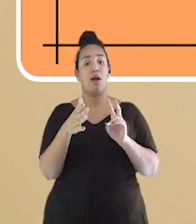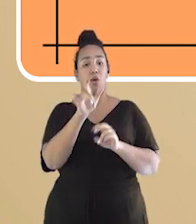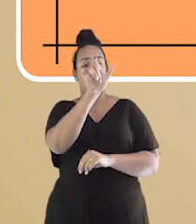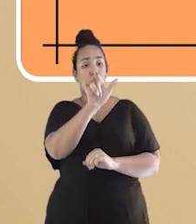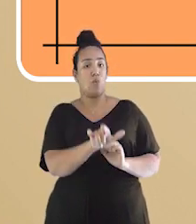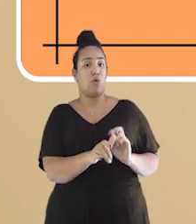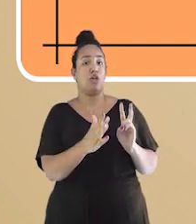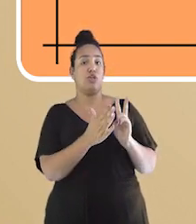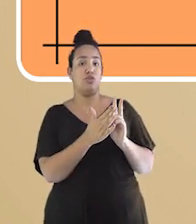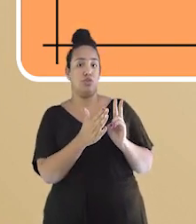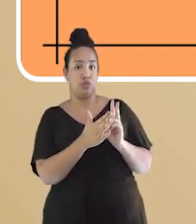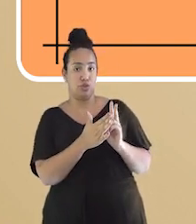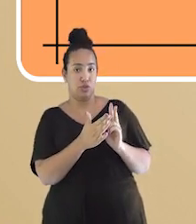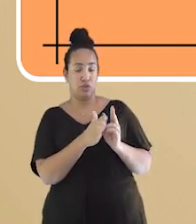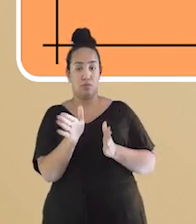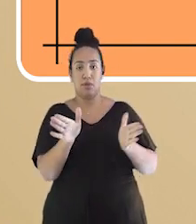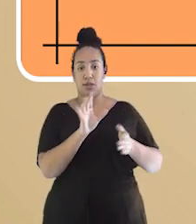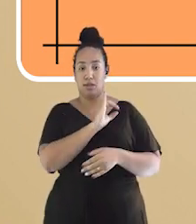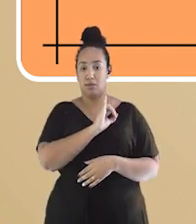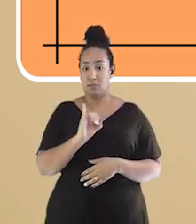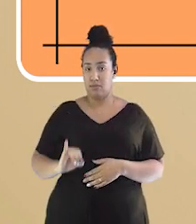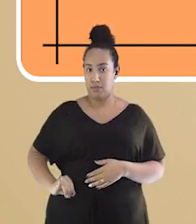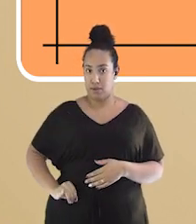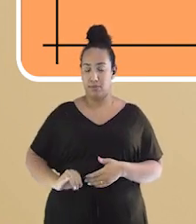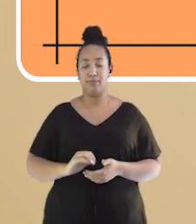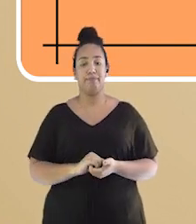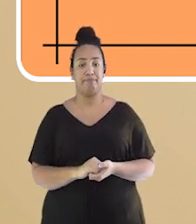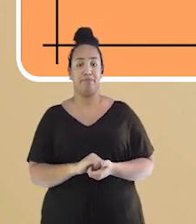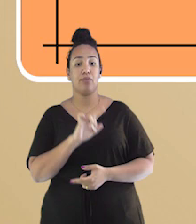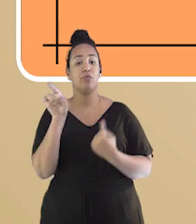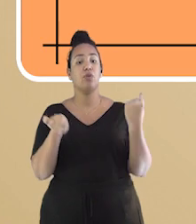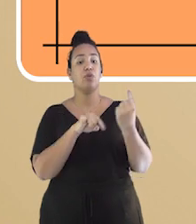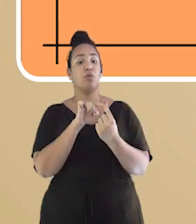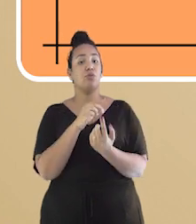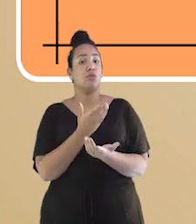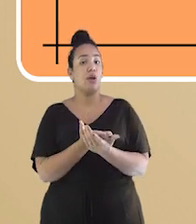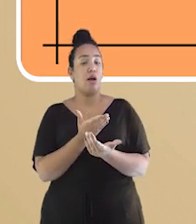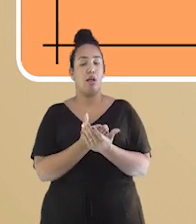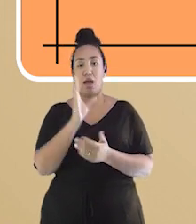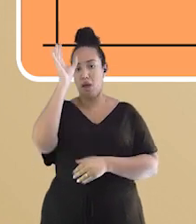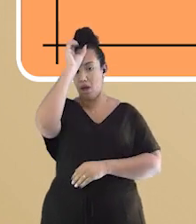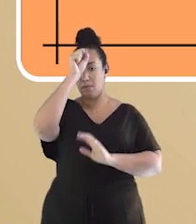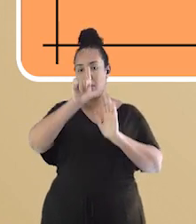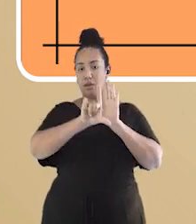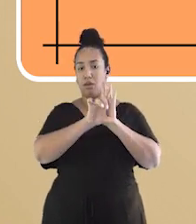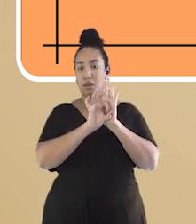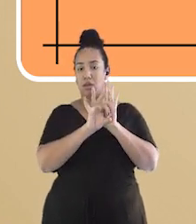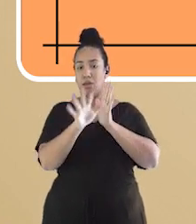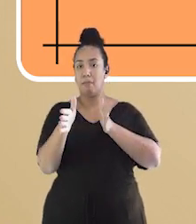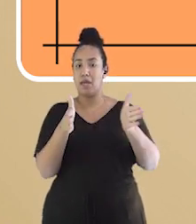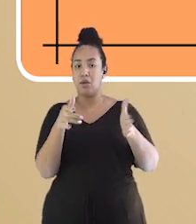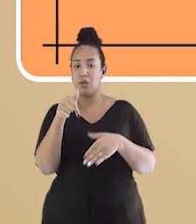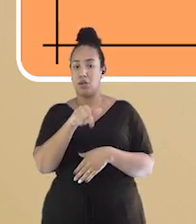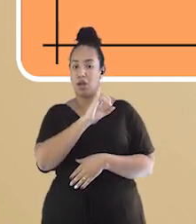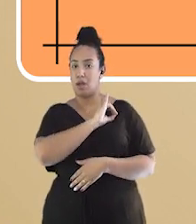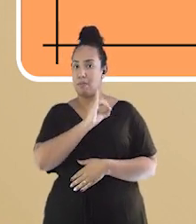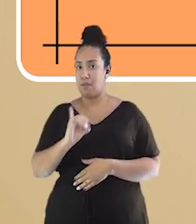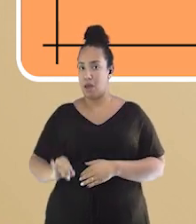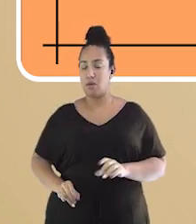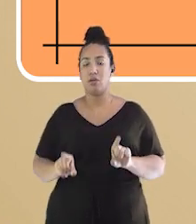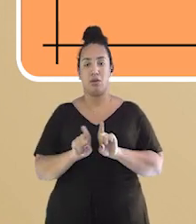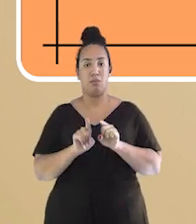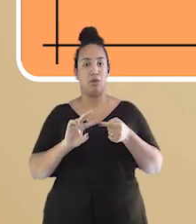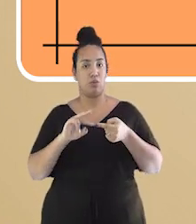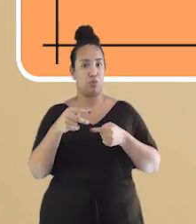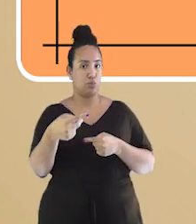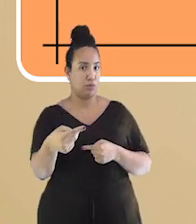como objetivo compreender as leis abolicionistas durante o período imperial e suas consequências. Pessoal, a